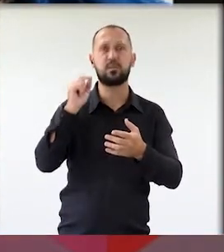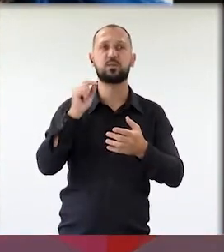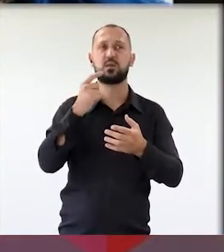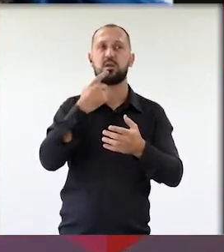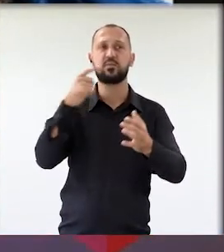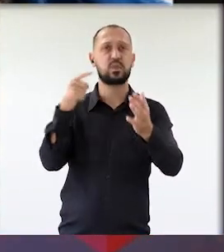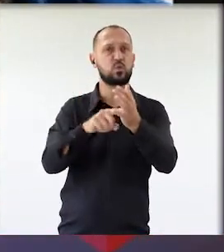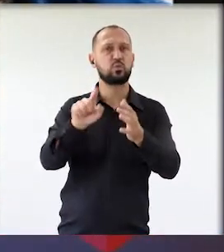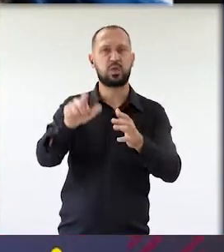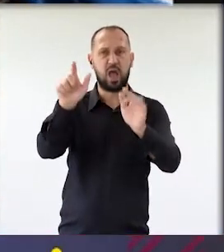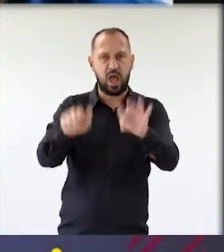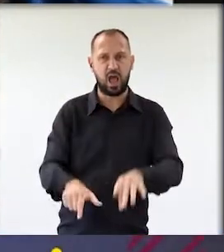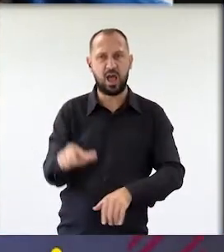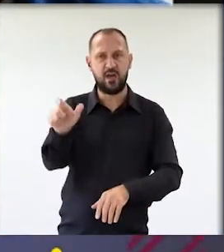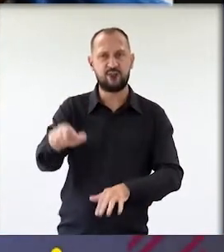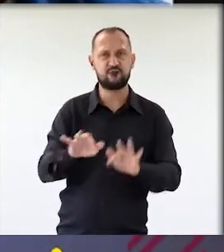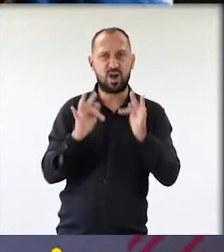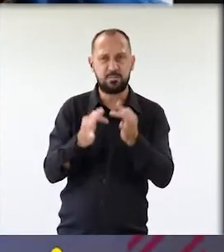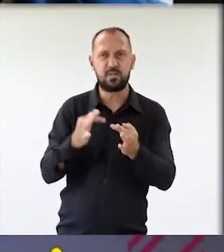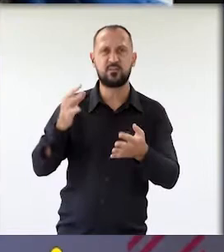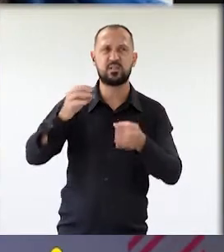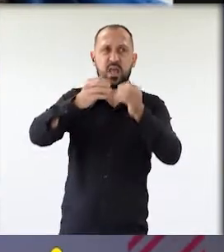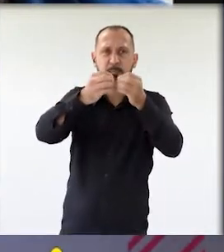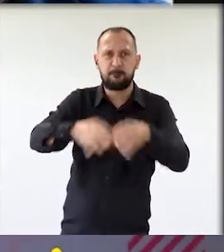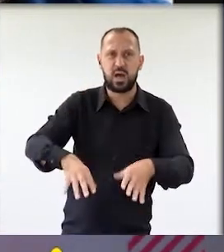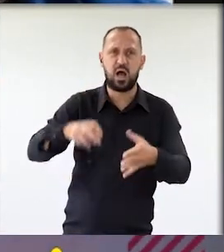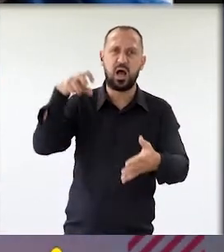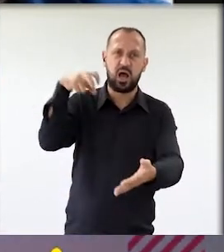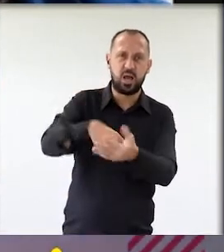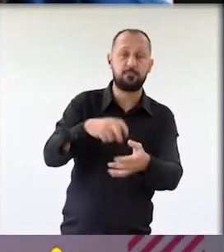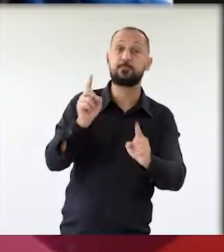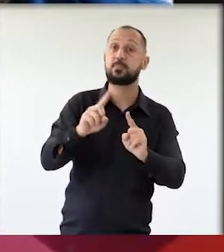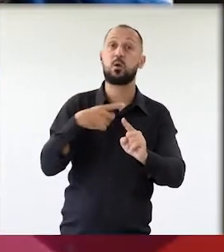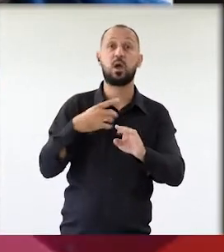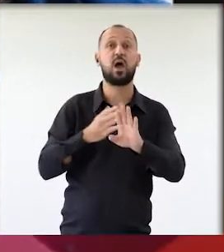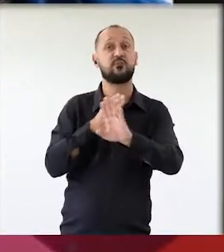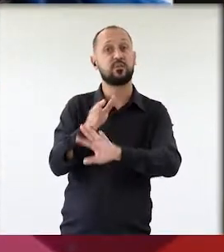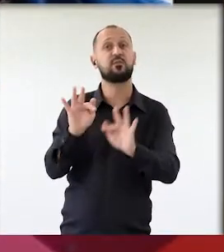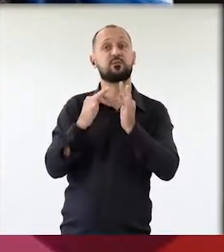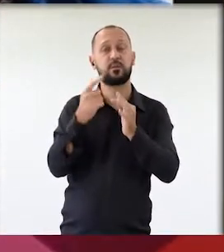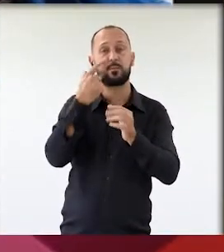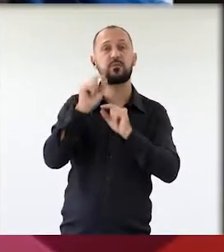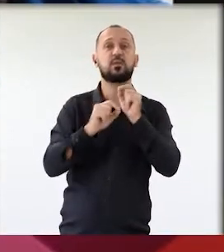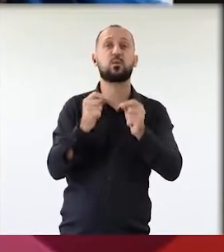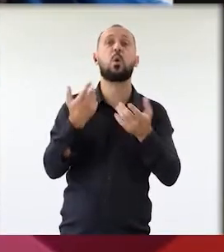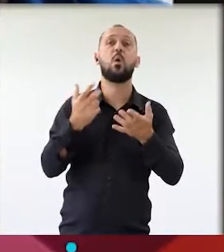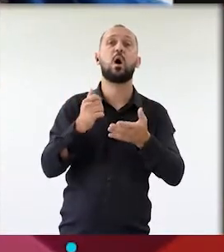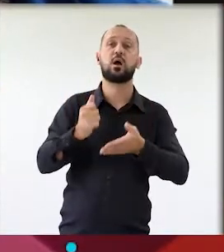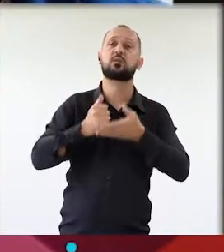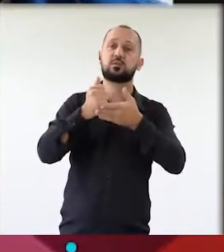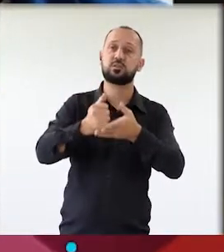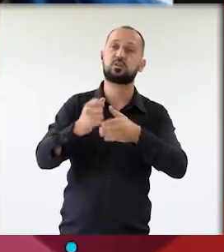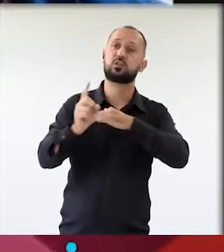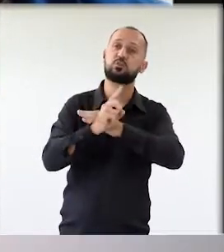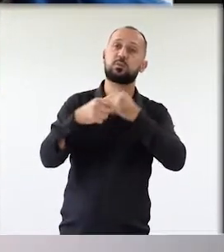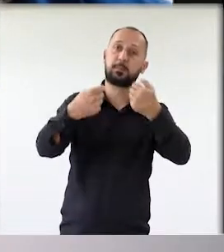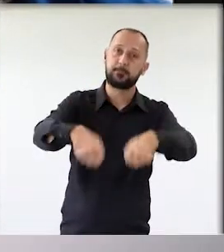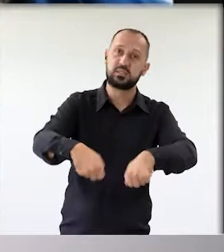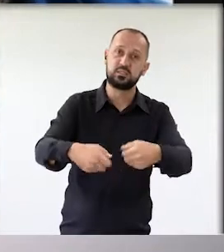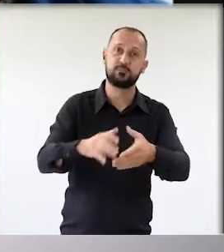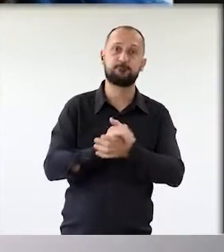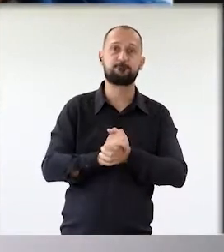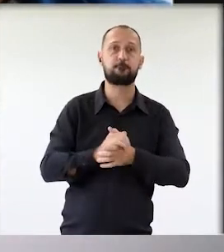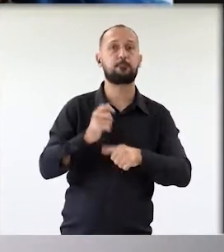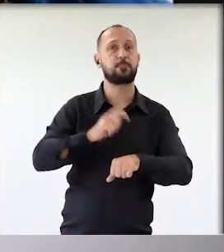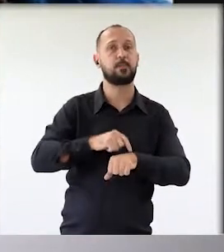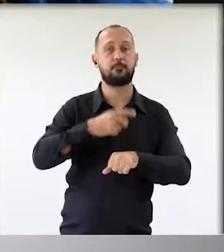gente denuncia, a família vai ser castigada. Pelo contrário, essa família vai ser procurada para que seja oferecido a ela os serviços. Nós temos